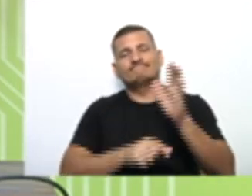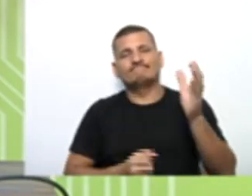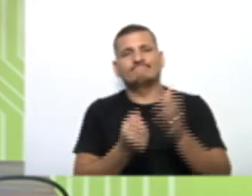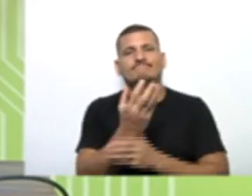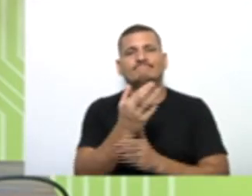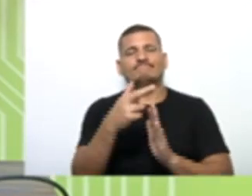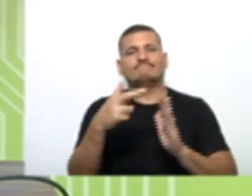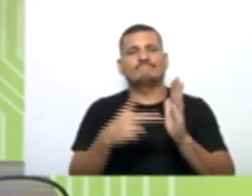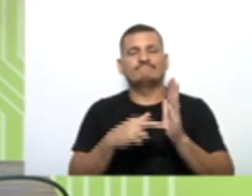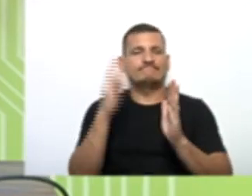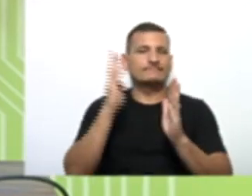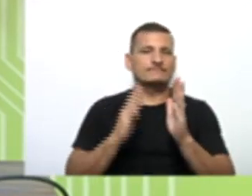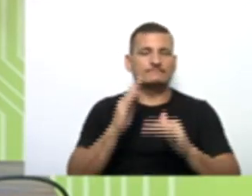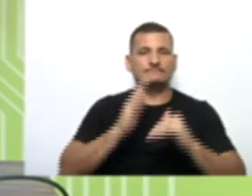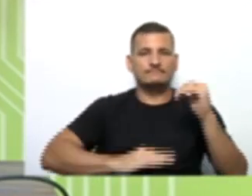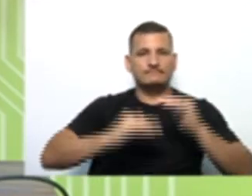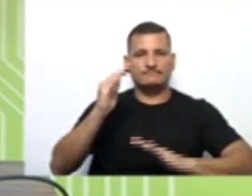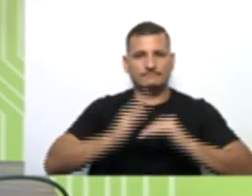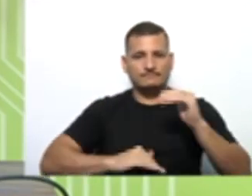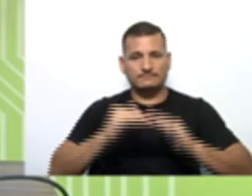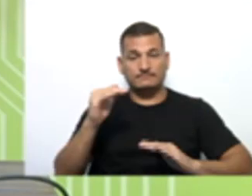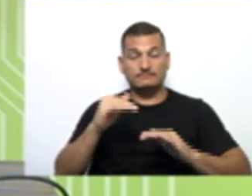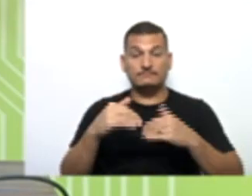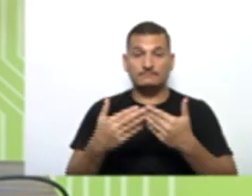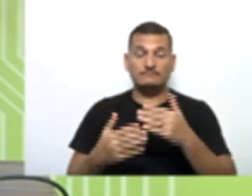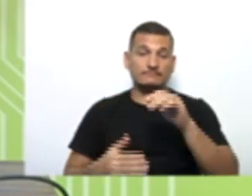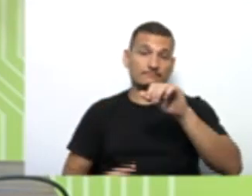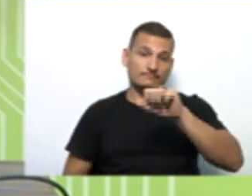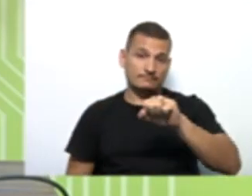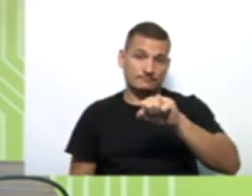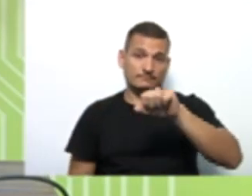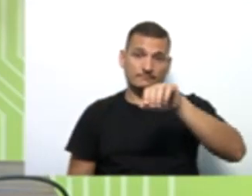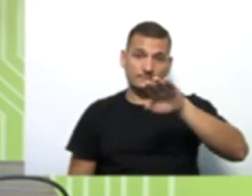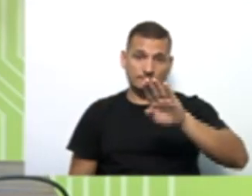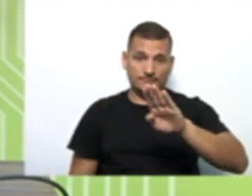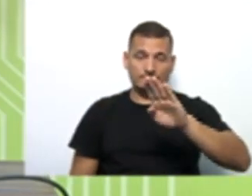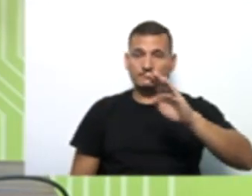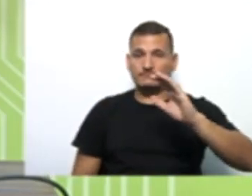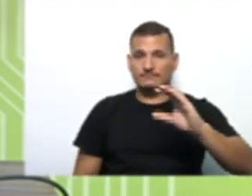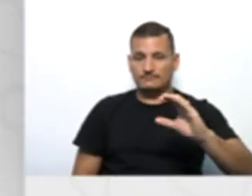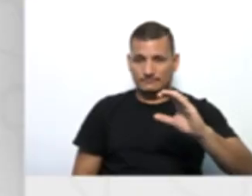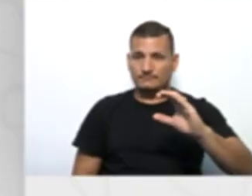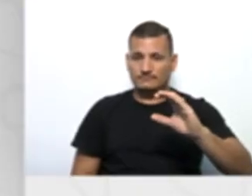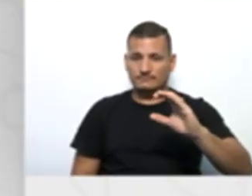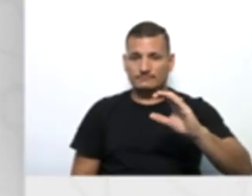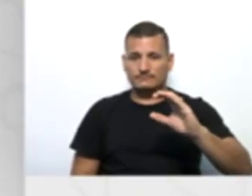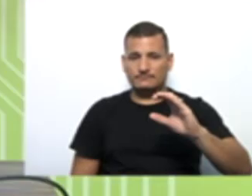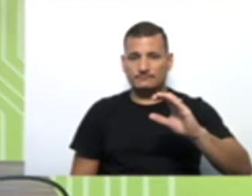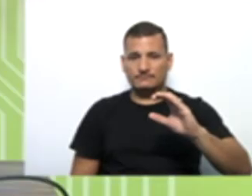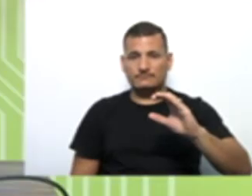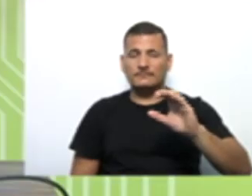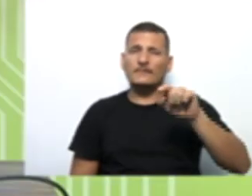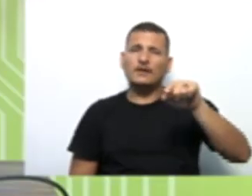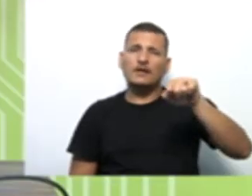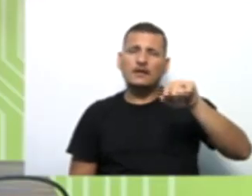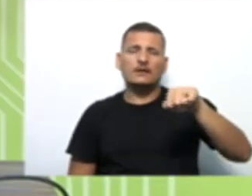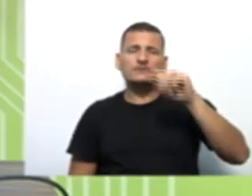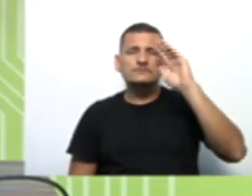sobre a profissão. E a SBC, ela entende que a gente tem